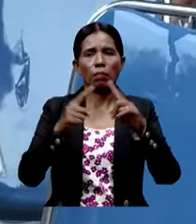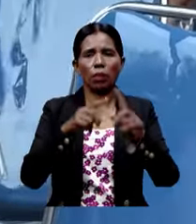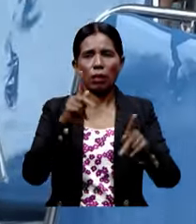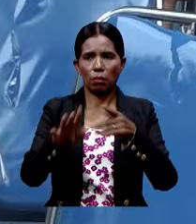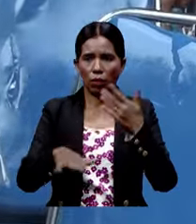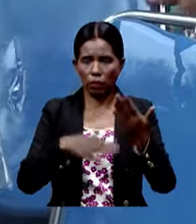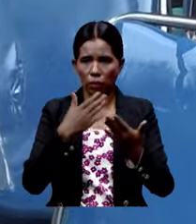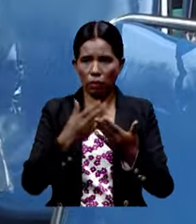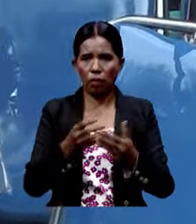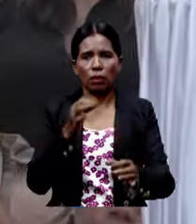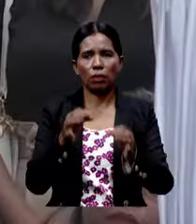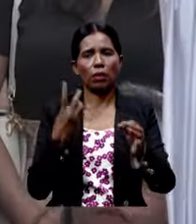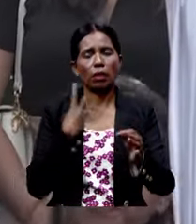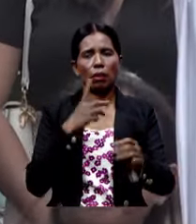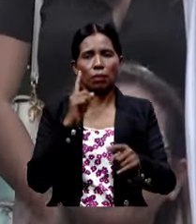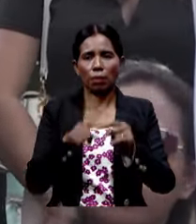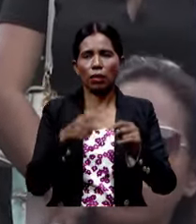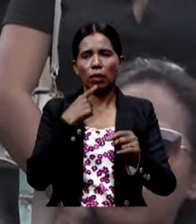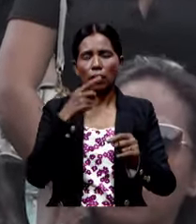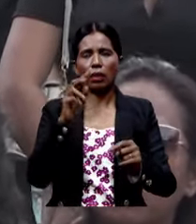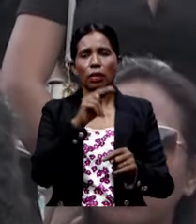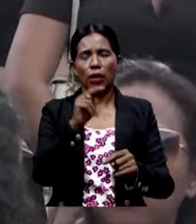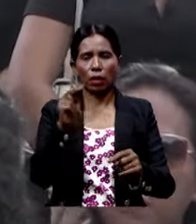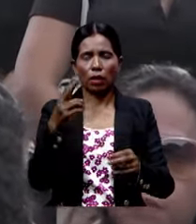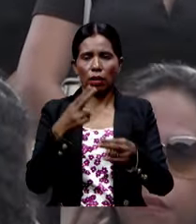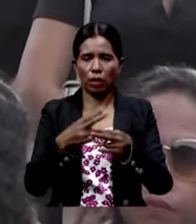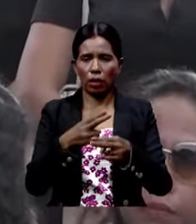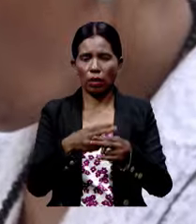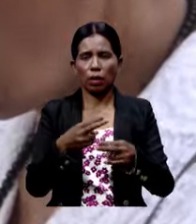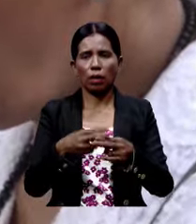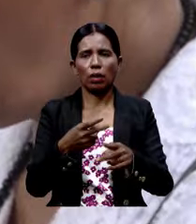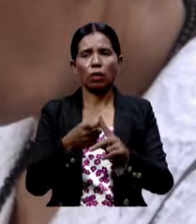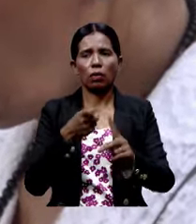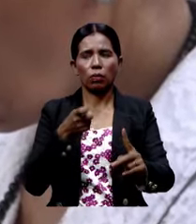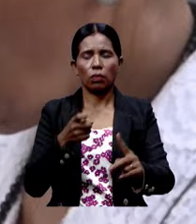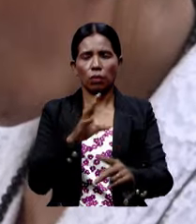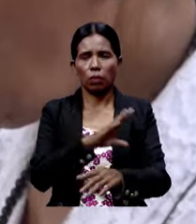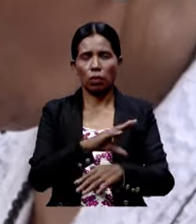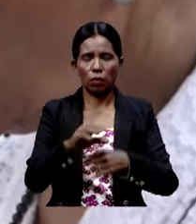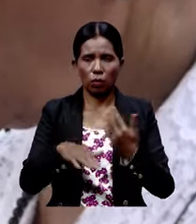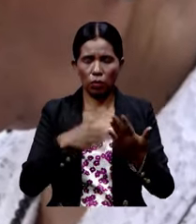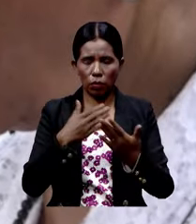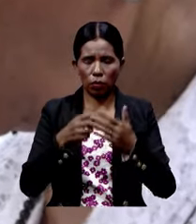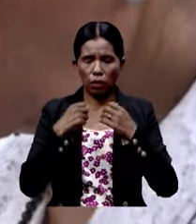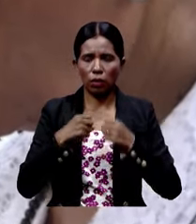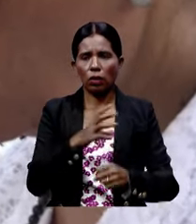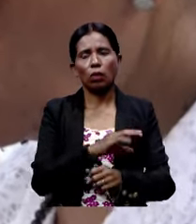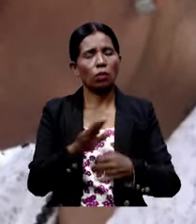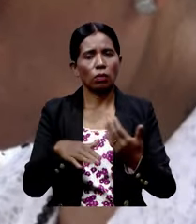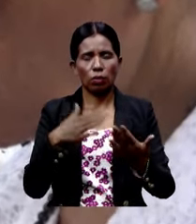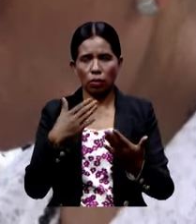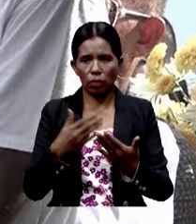todo. Mas que a mim a bela teme e reire que é, né? Ou se parte estadunia, ou se parte